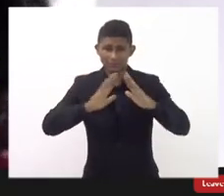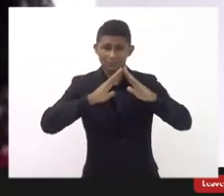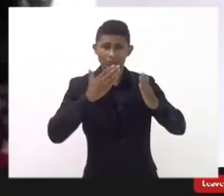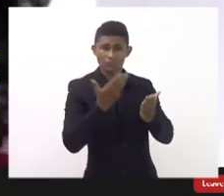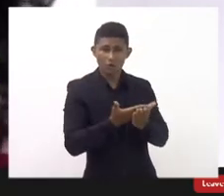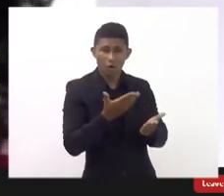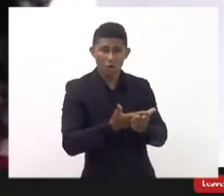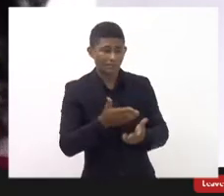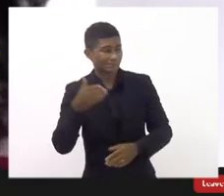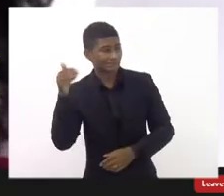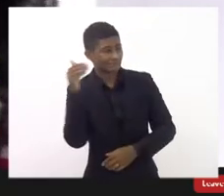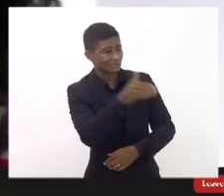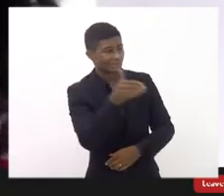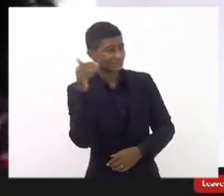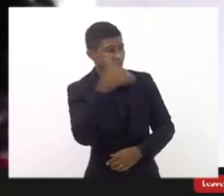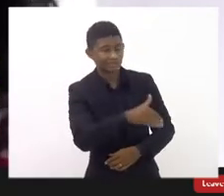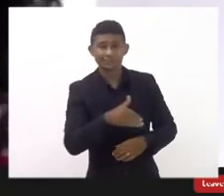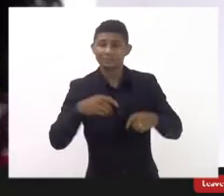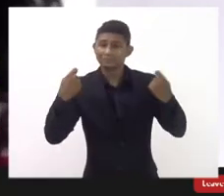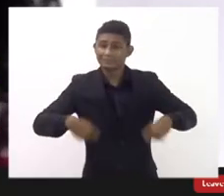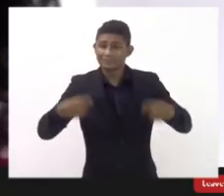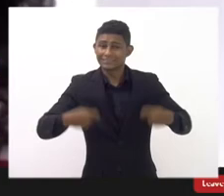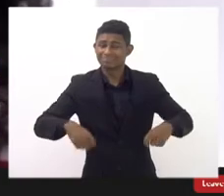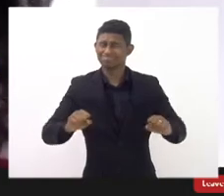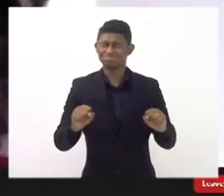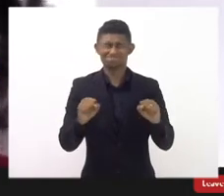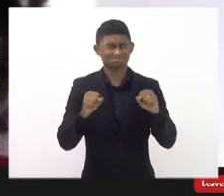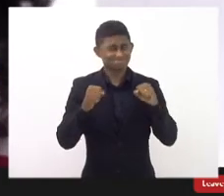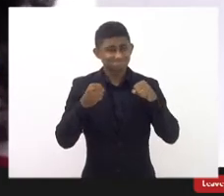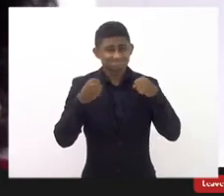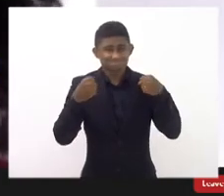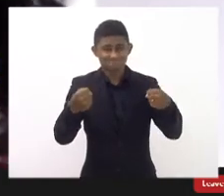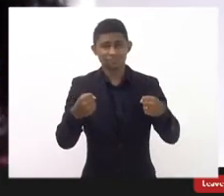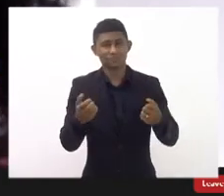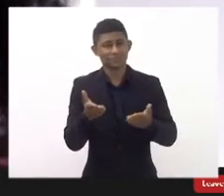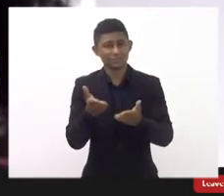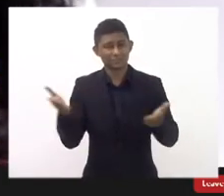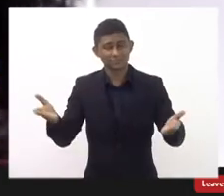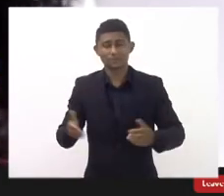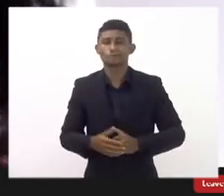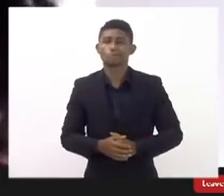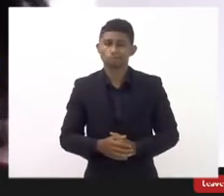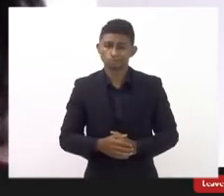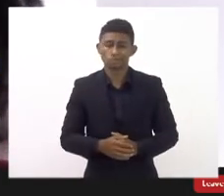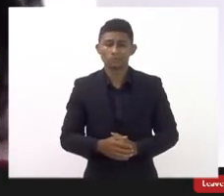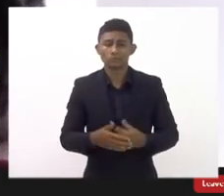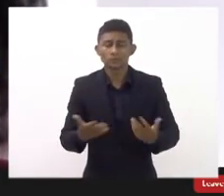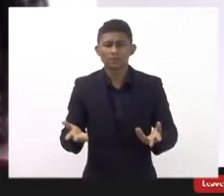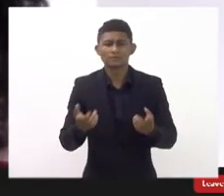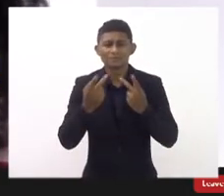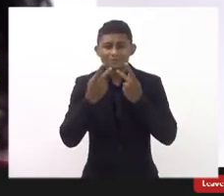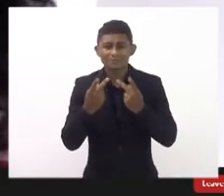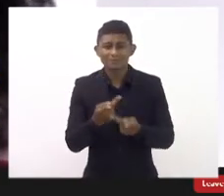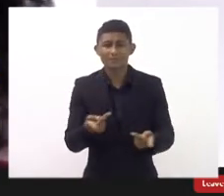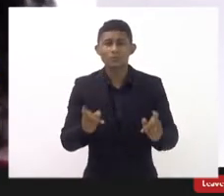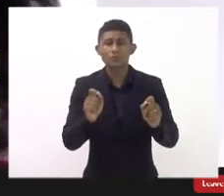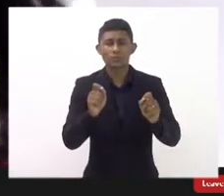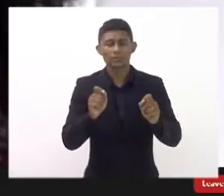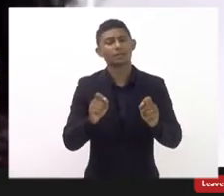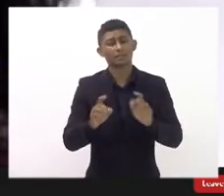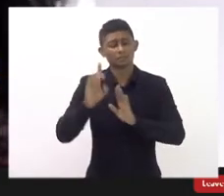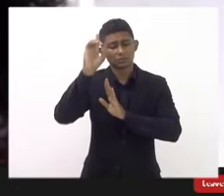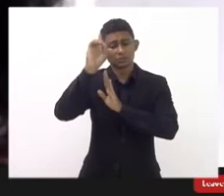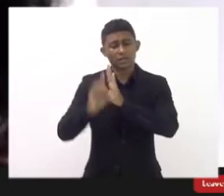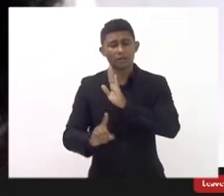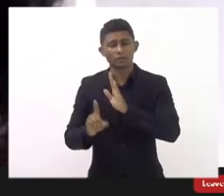um grande esforço, né? É uma aposta no futuro, é um grande esforço. Então, dizer que afirmar o direito à gratuidade nesse